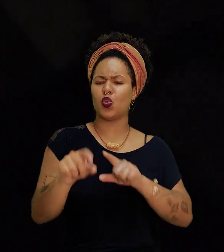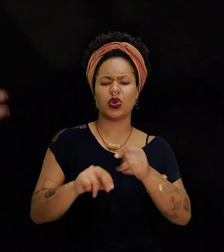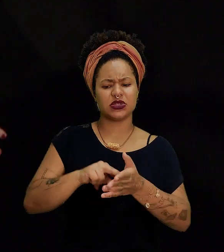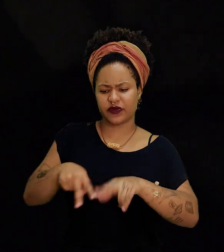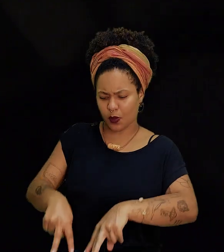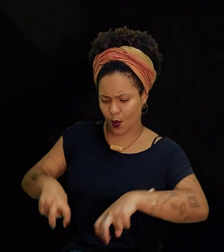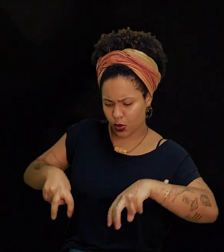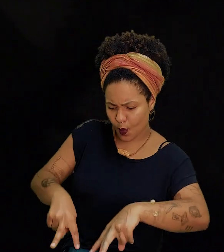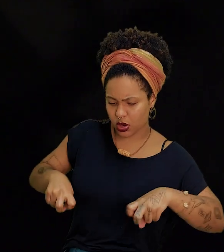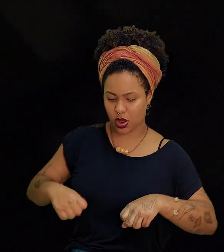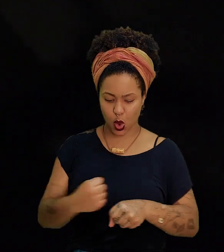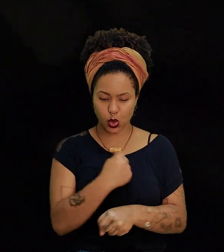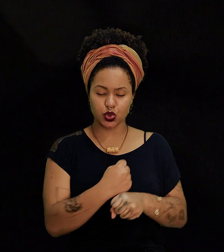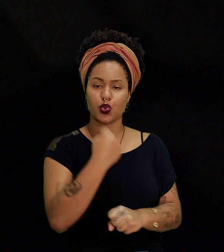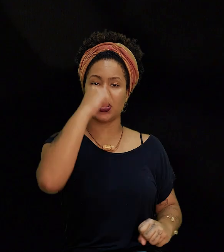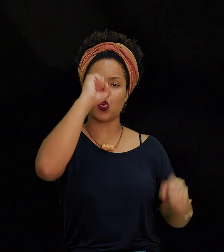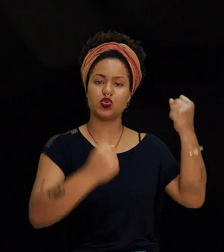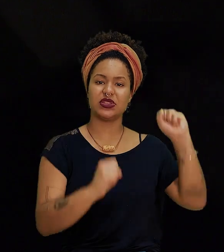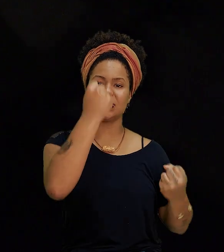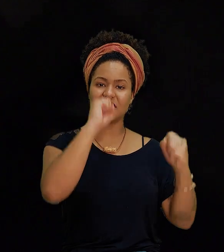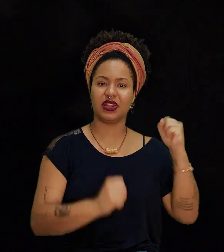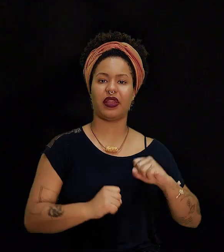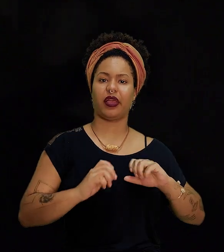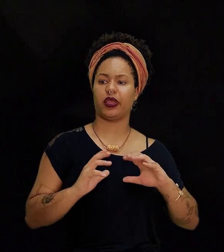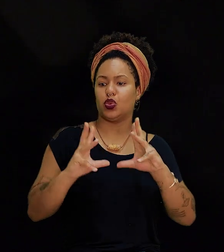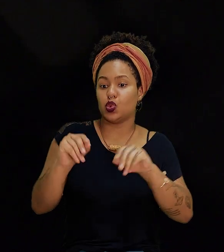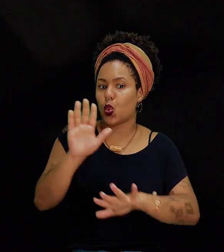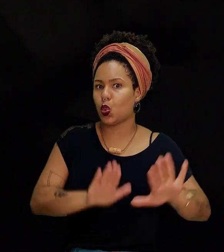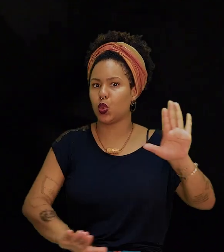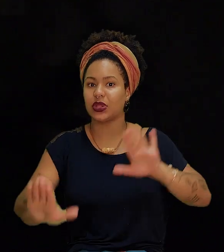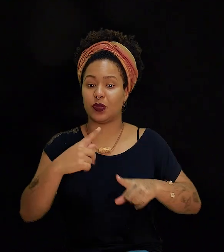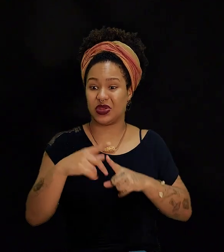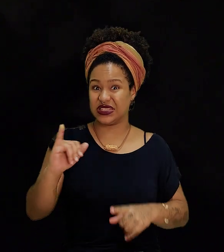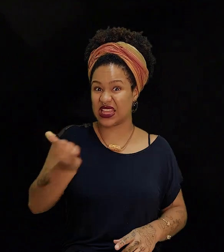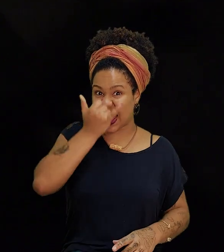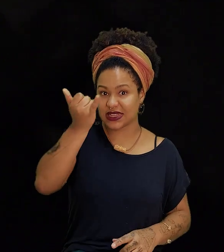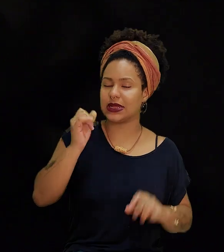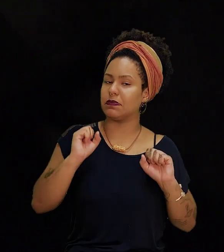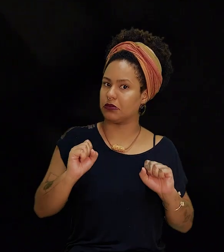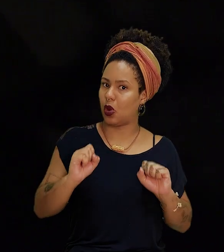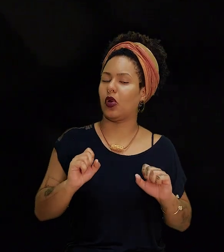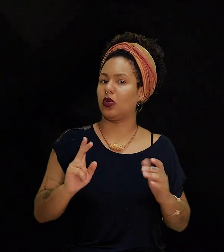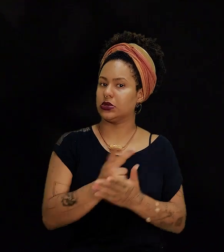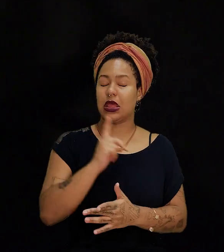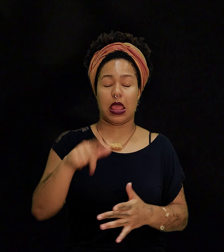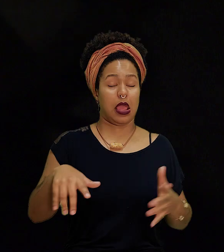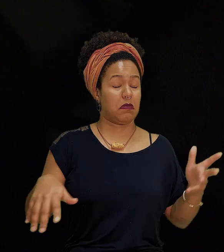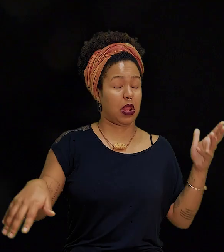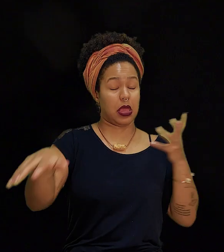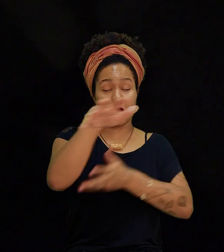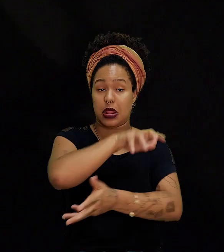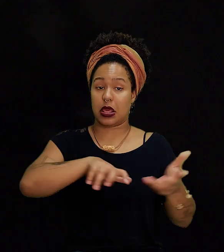significa extrair, construir uma usina, com todo o cuidado que tem que ter, porque, se tiver um acidente, volta e meia tem,